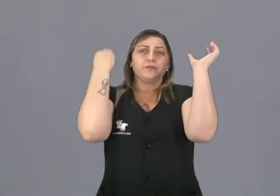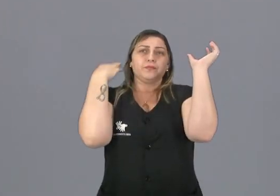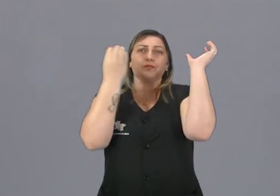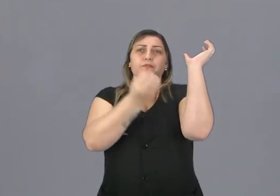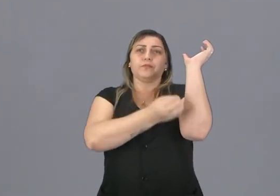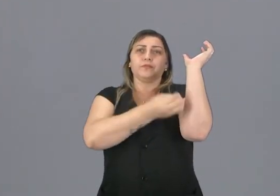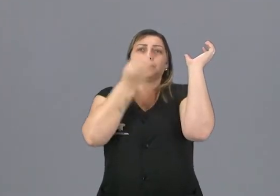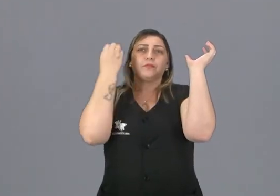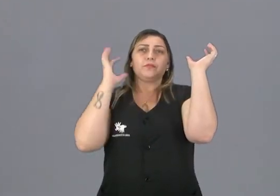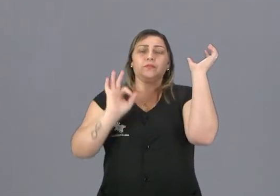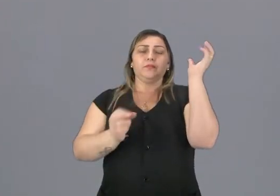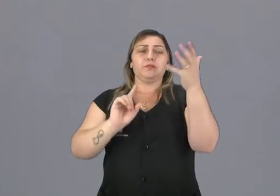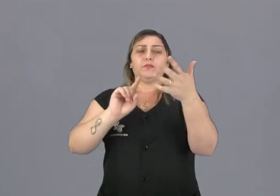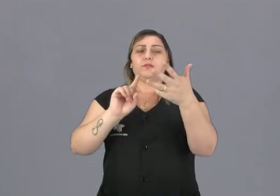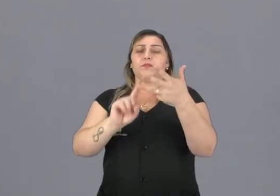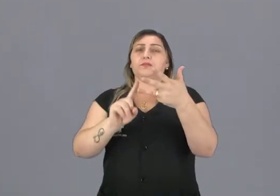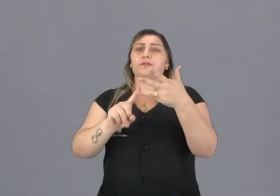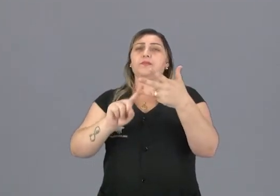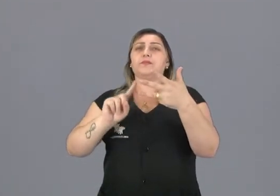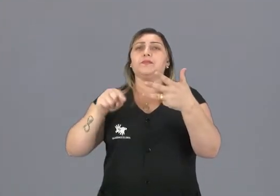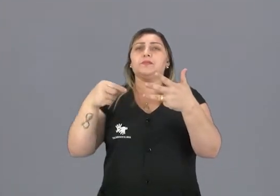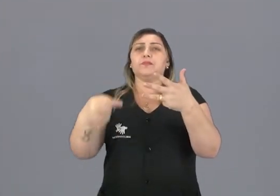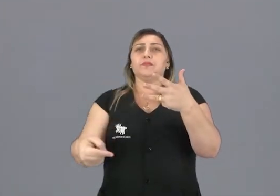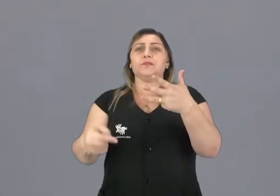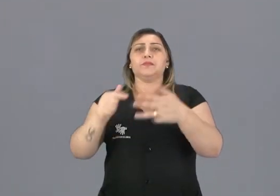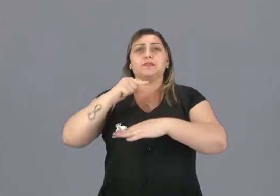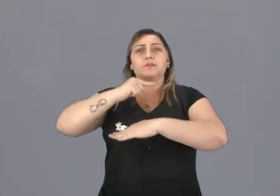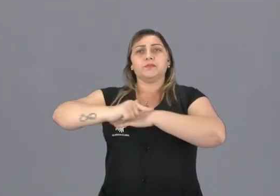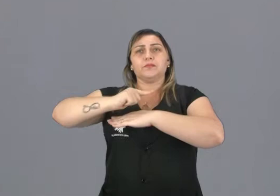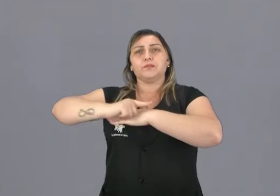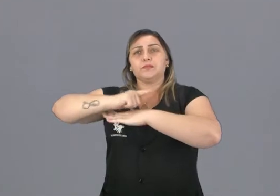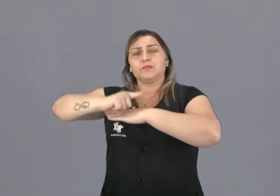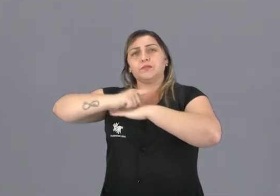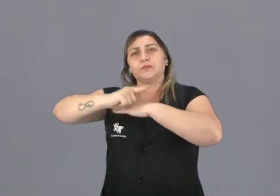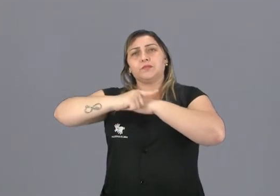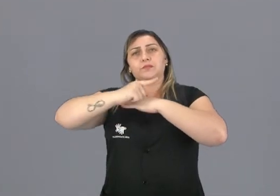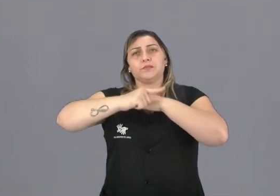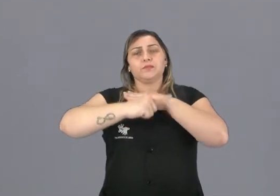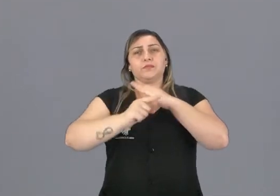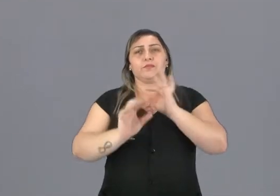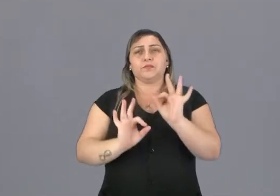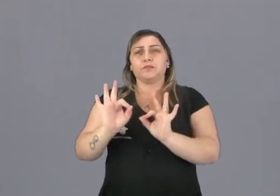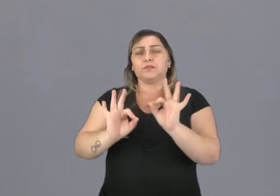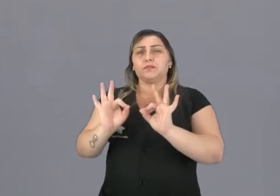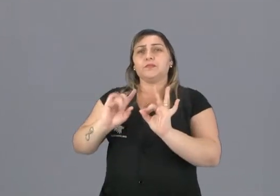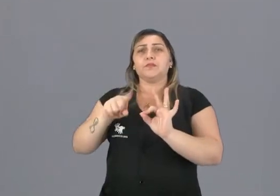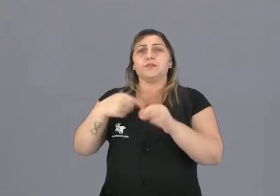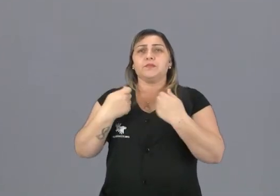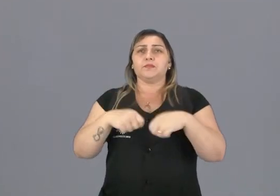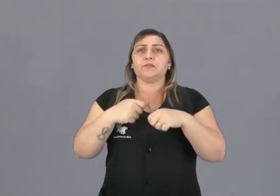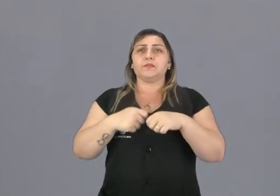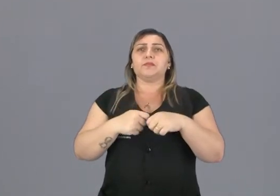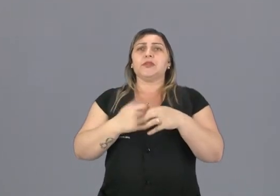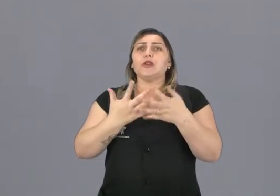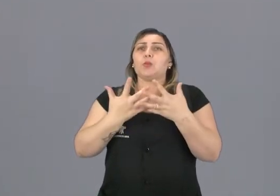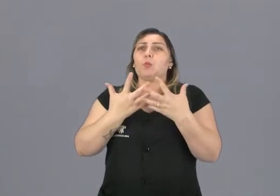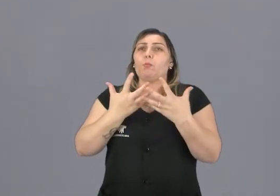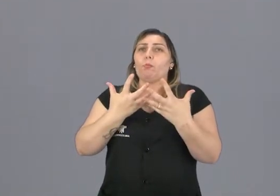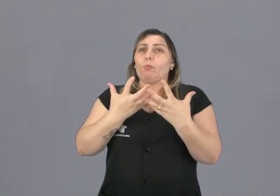certo? Depois dessa colheita é feita a limpeza, Depois é preciso